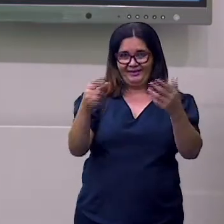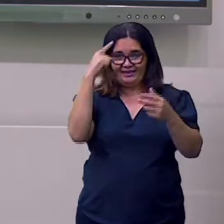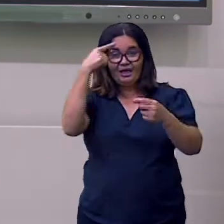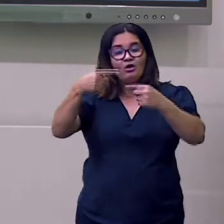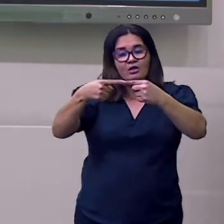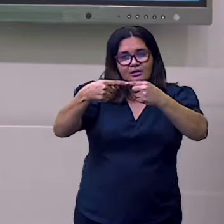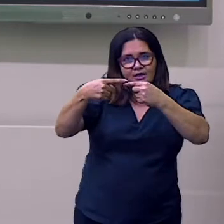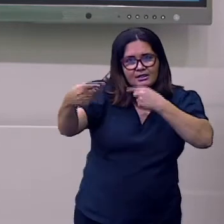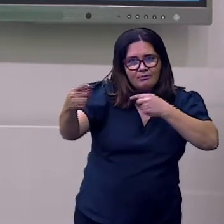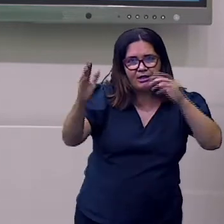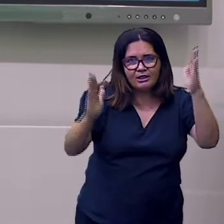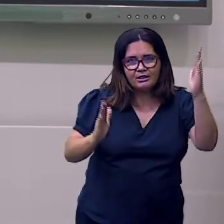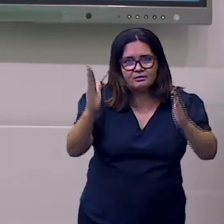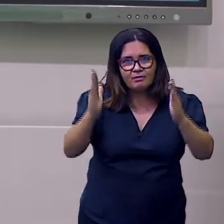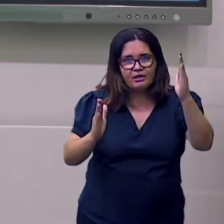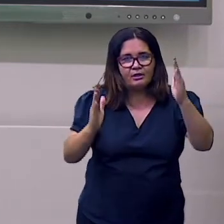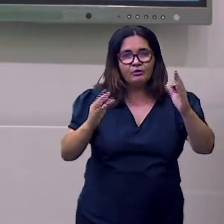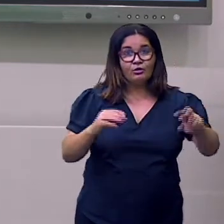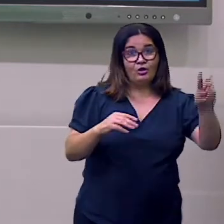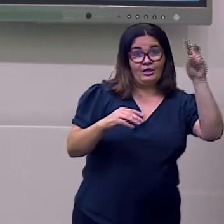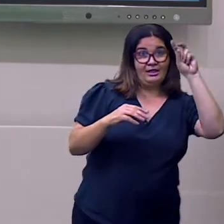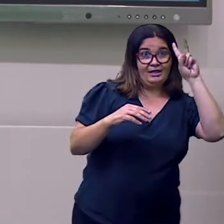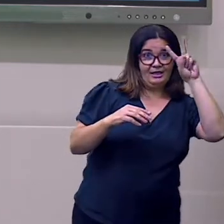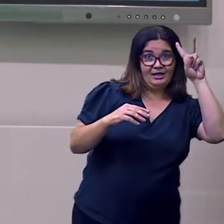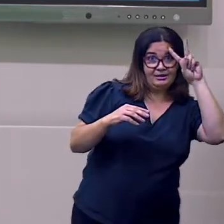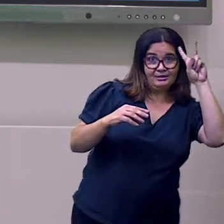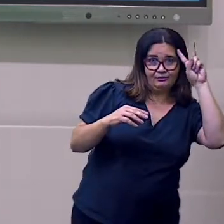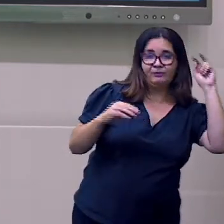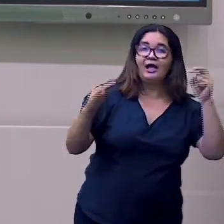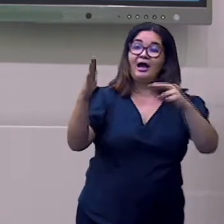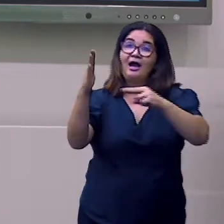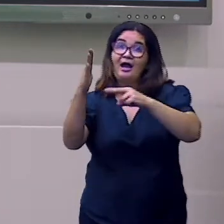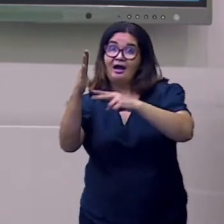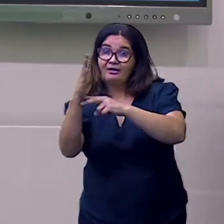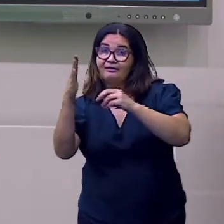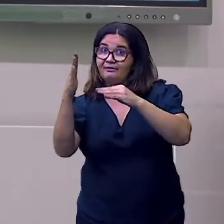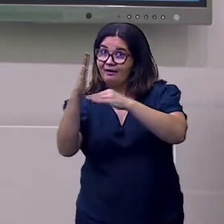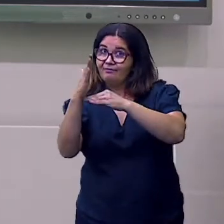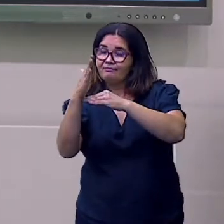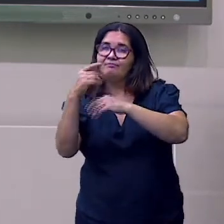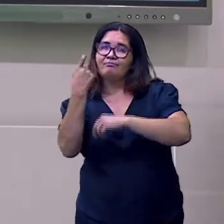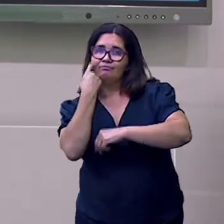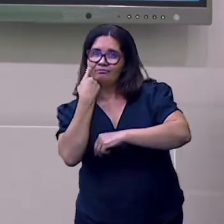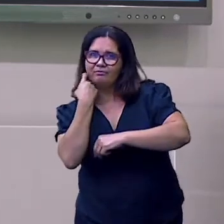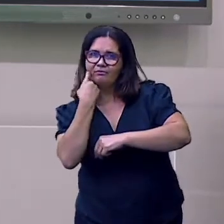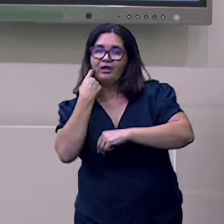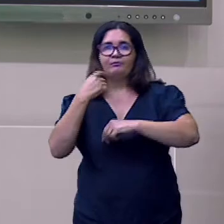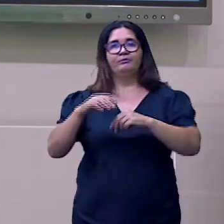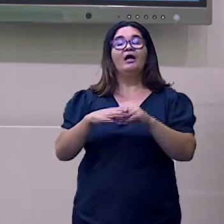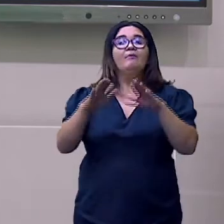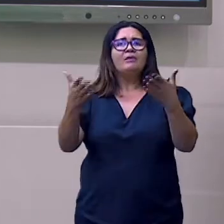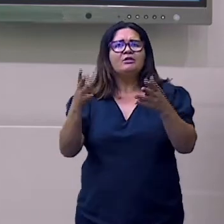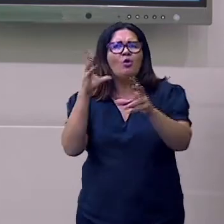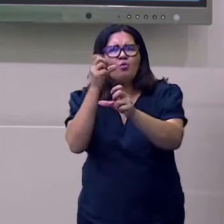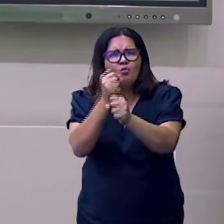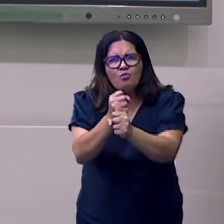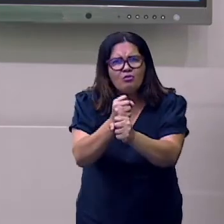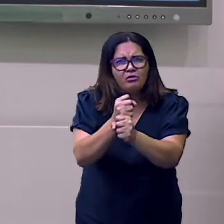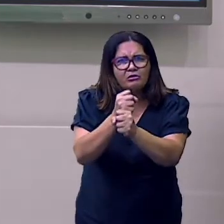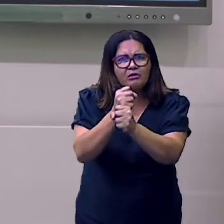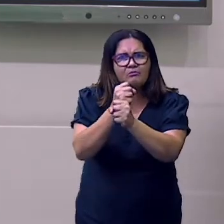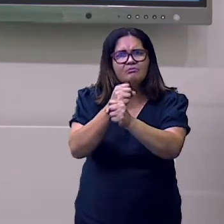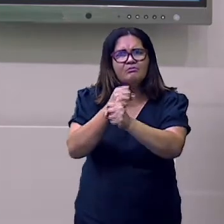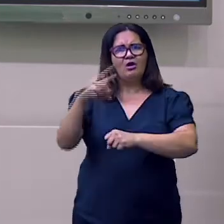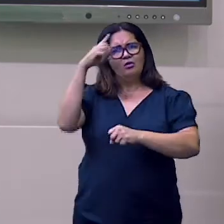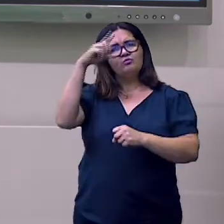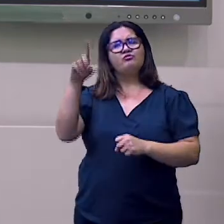a sexta-feira. Feriados não são considerados. O atraso de salário pode gerar